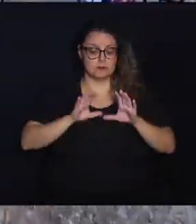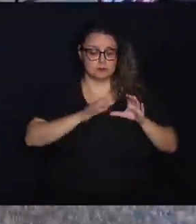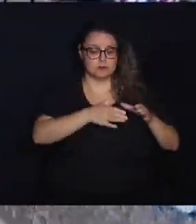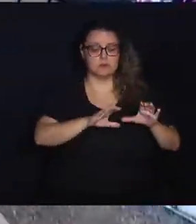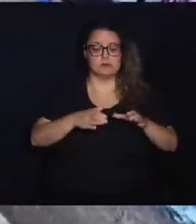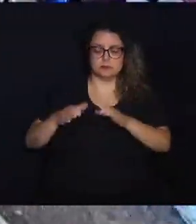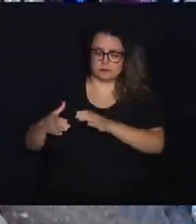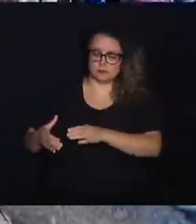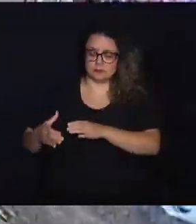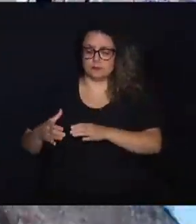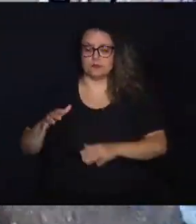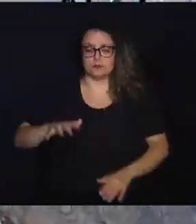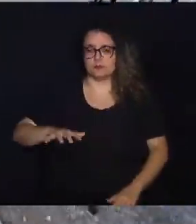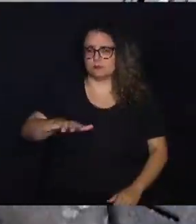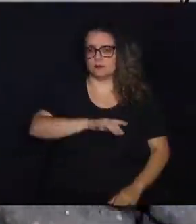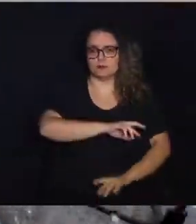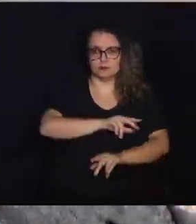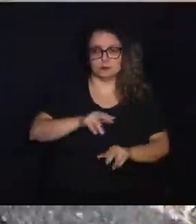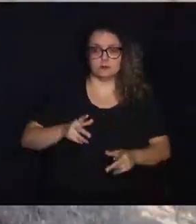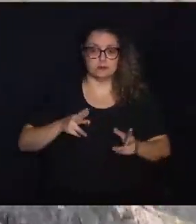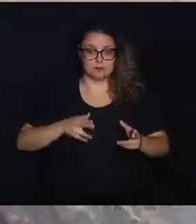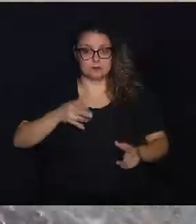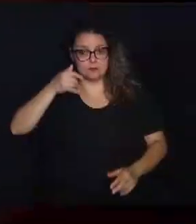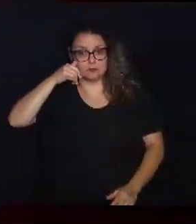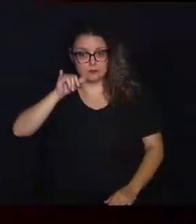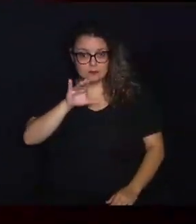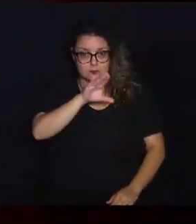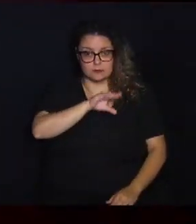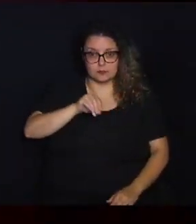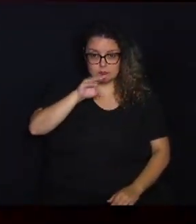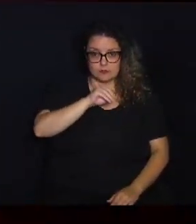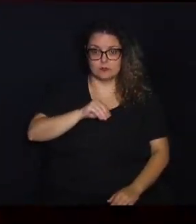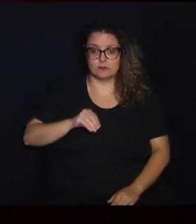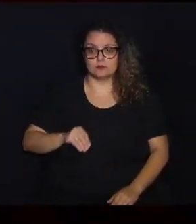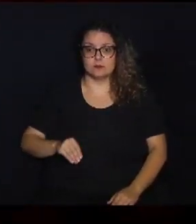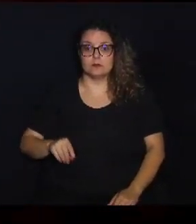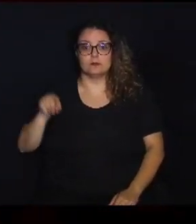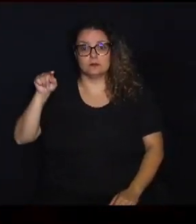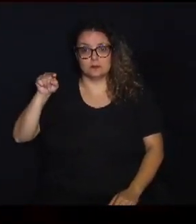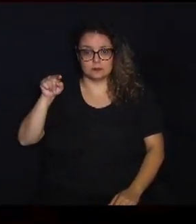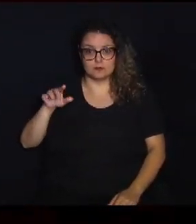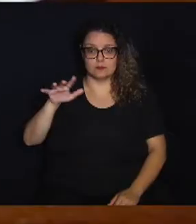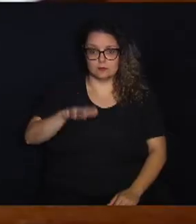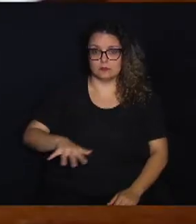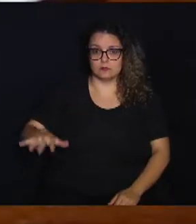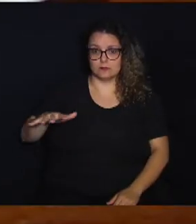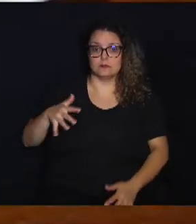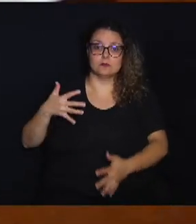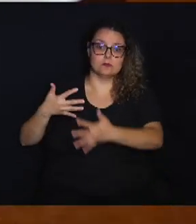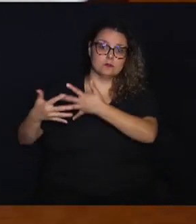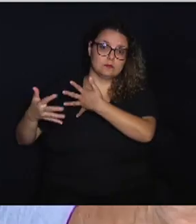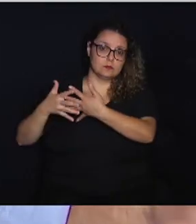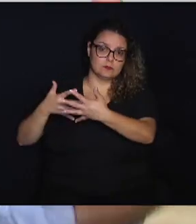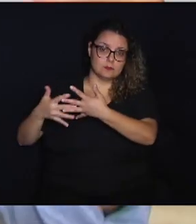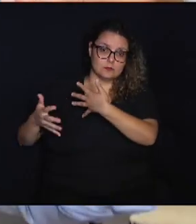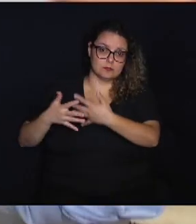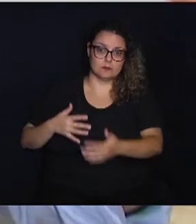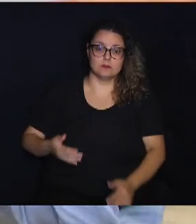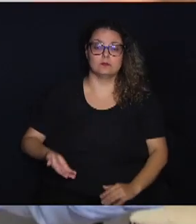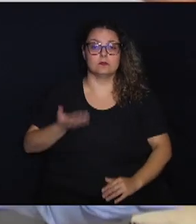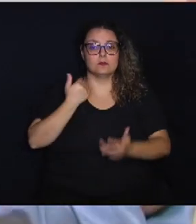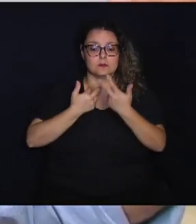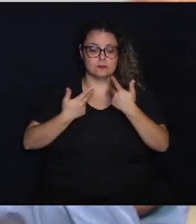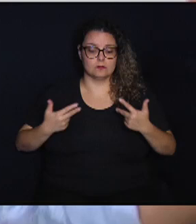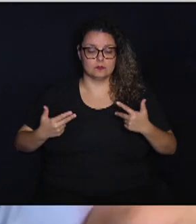regiões, como a Festa do Boi Falô, em Barão Geraldo, eventos de fomento à cultura e gastronomia, entre outros. Vai ser